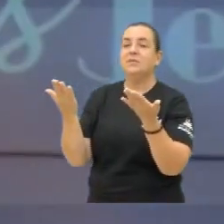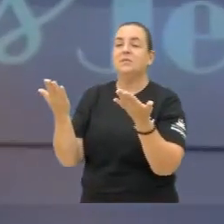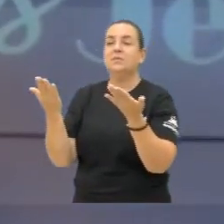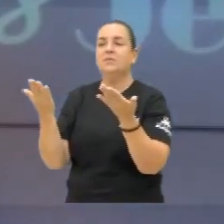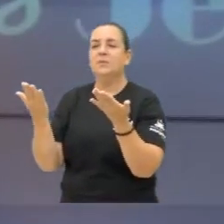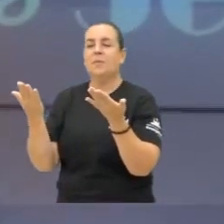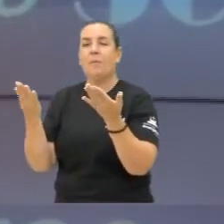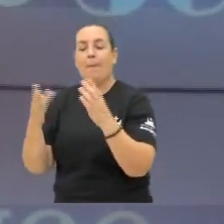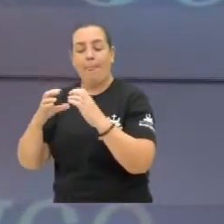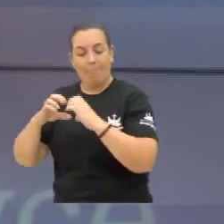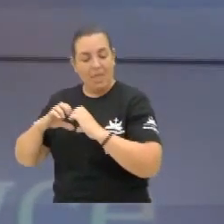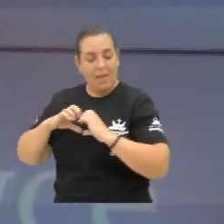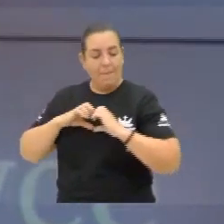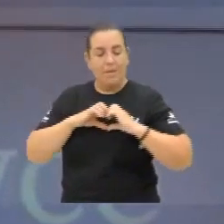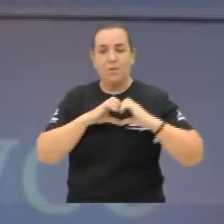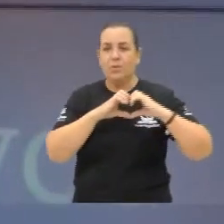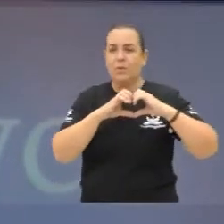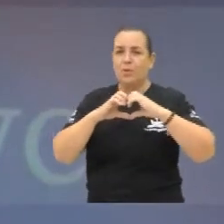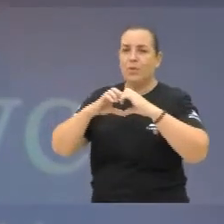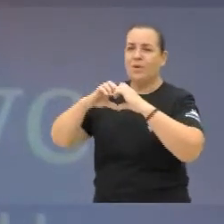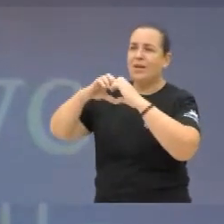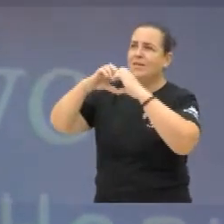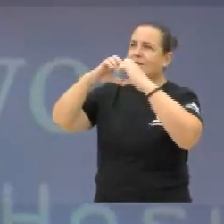adorar. Meu coração,